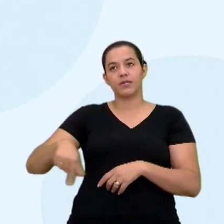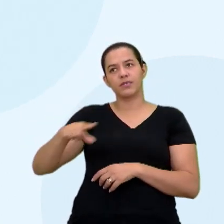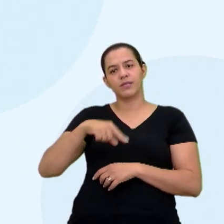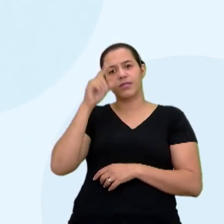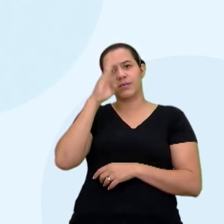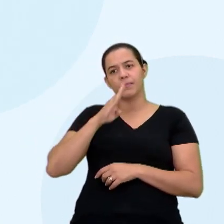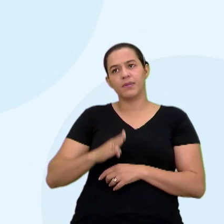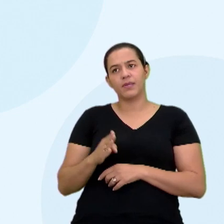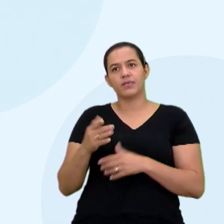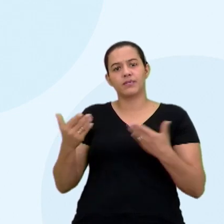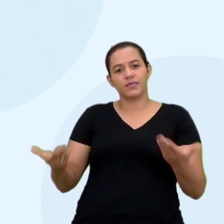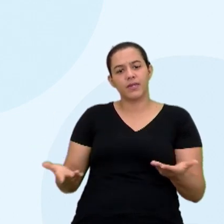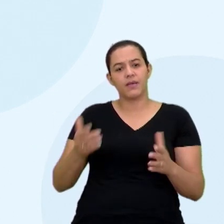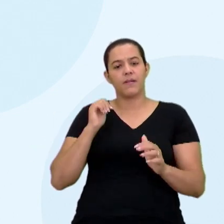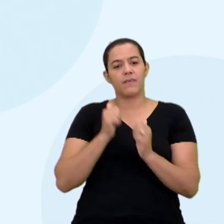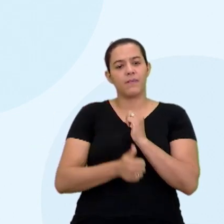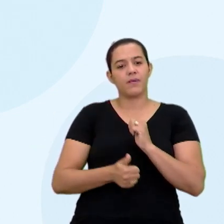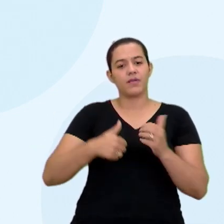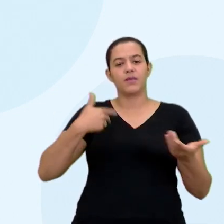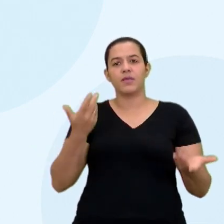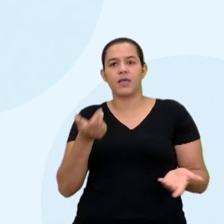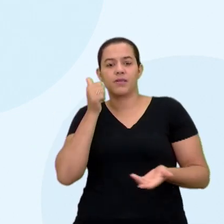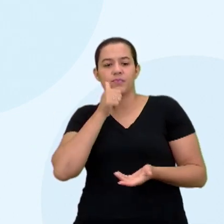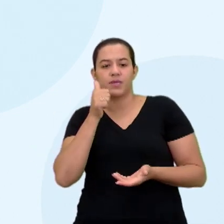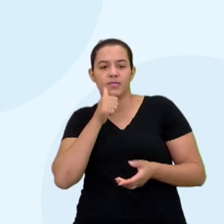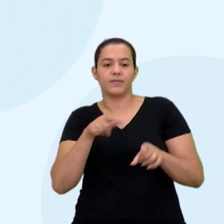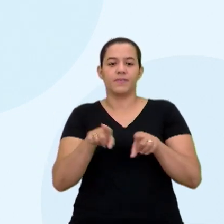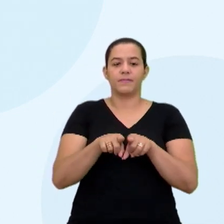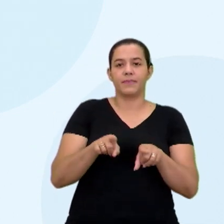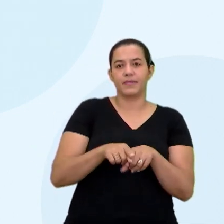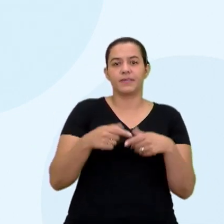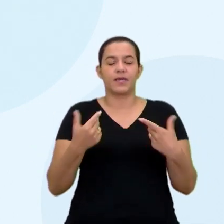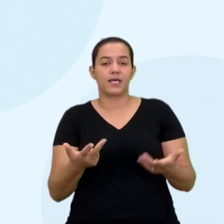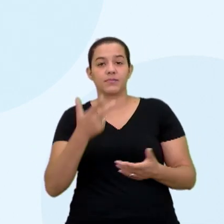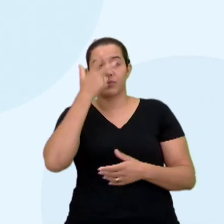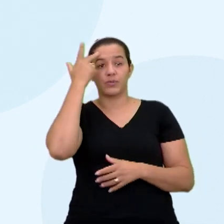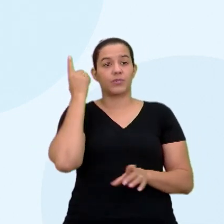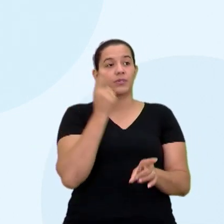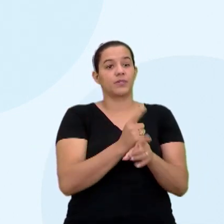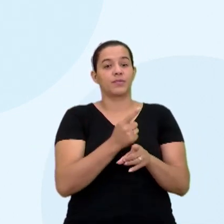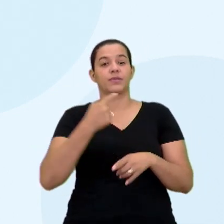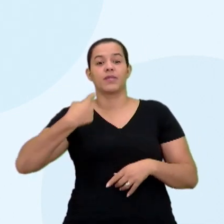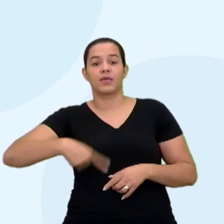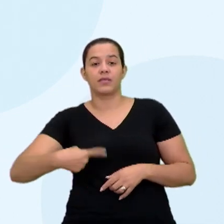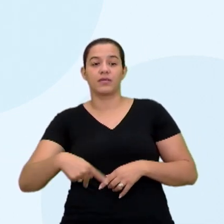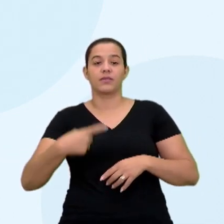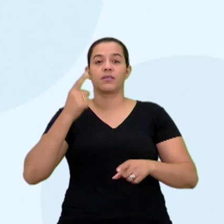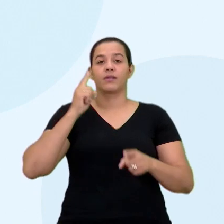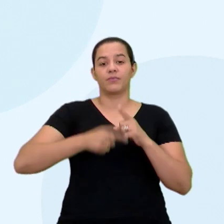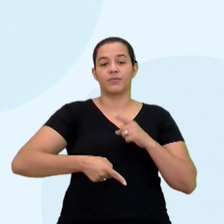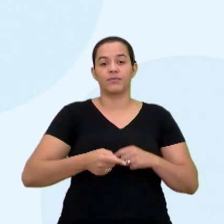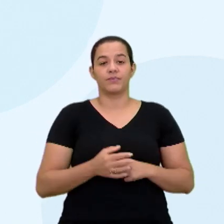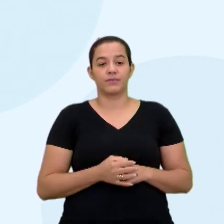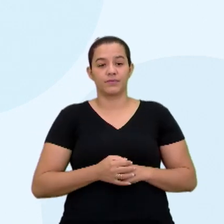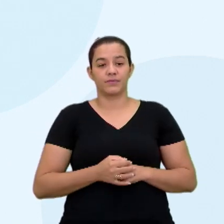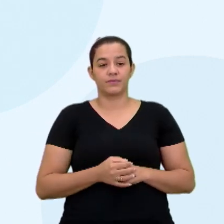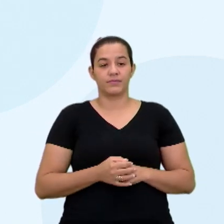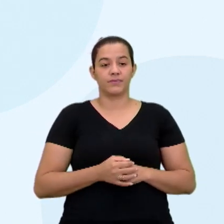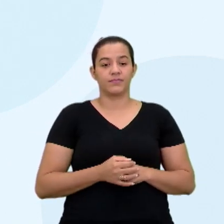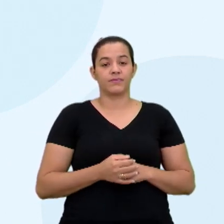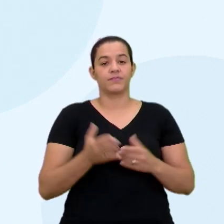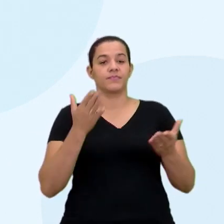a gente não é o país do futebol, né? E aí, as mulheres não podem jogar aqui? E aí muitas pessoas descobriram que o futebol aqui era proibido. Conversamos com